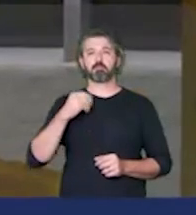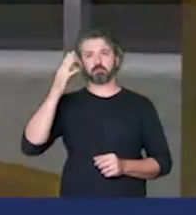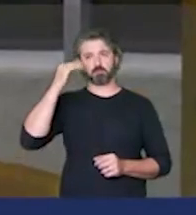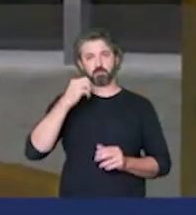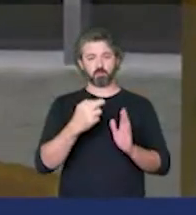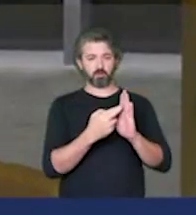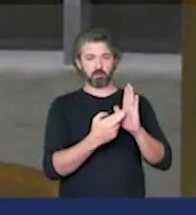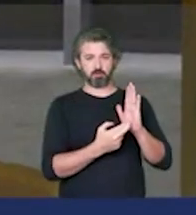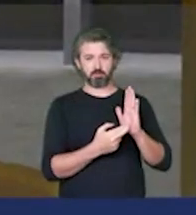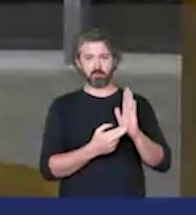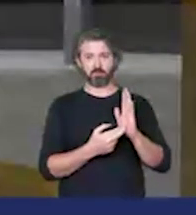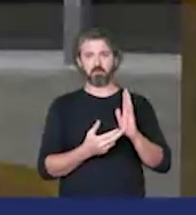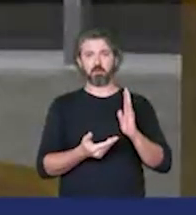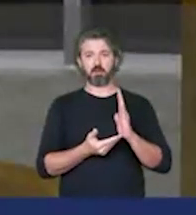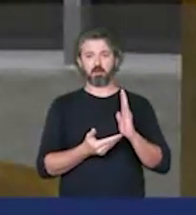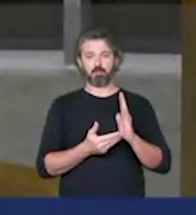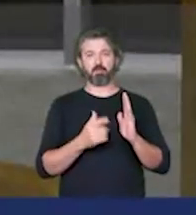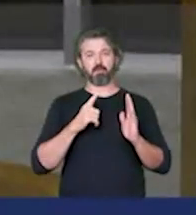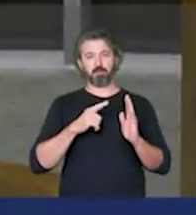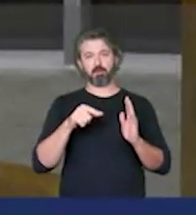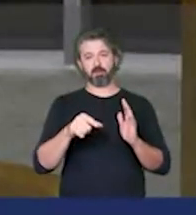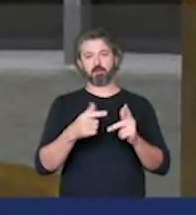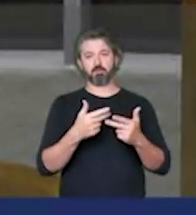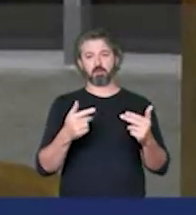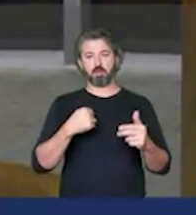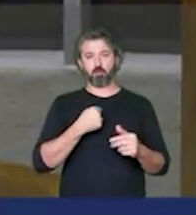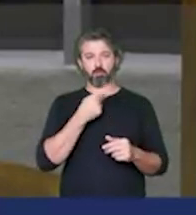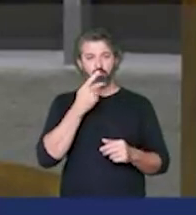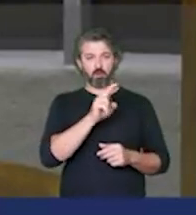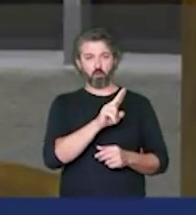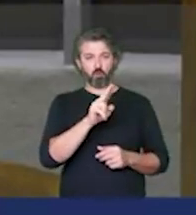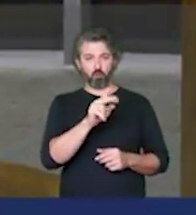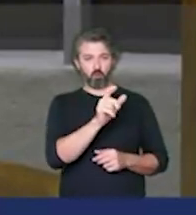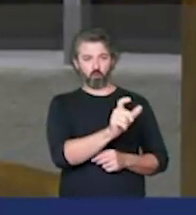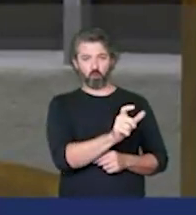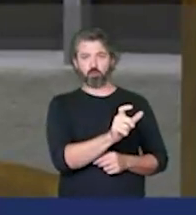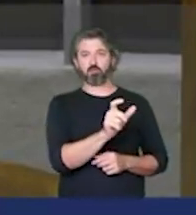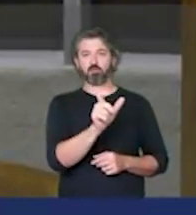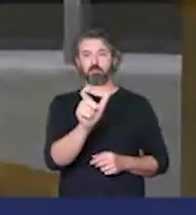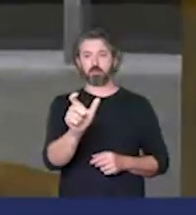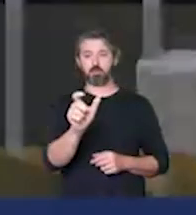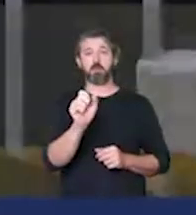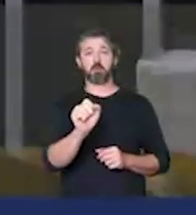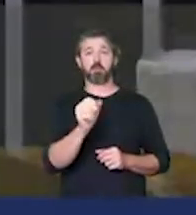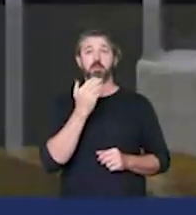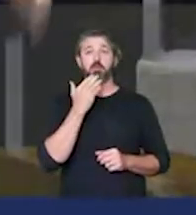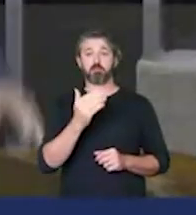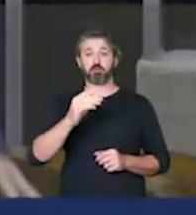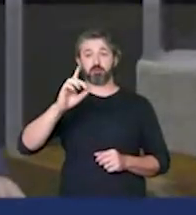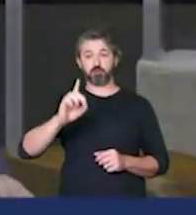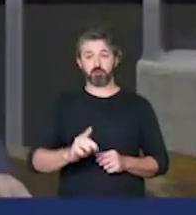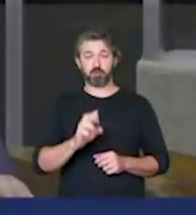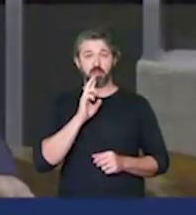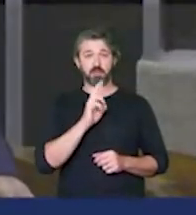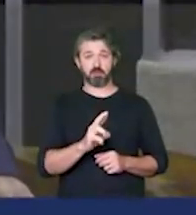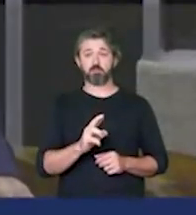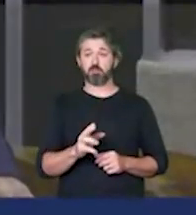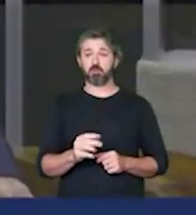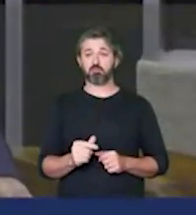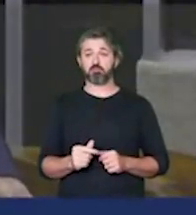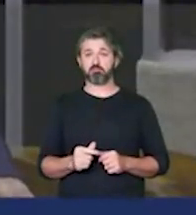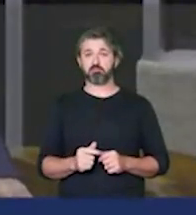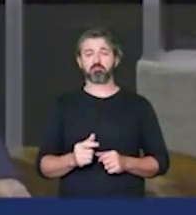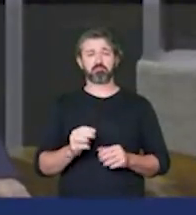nosso regimento tem esta questão de que se eu cito um colega, ele poderia pedir o direito de resposta. E